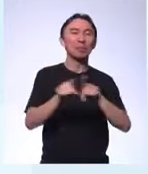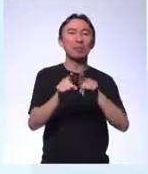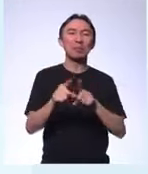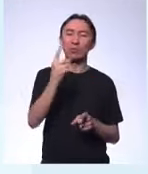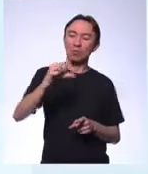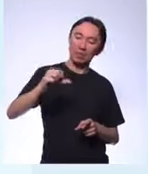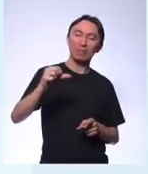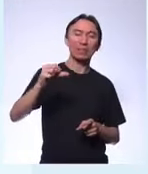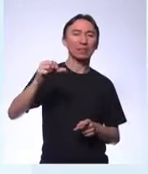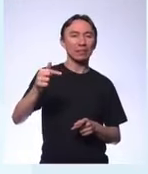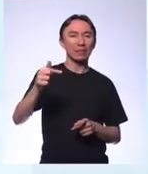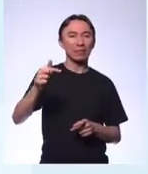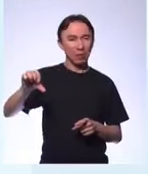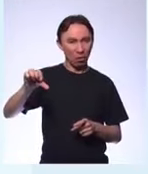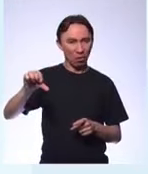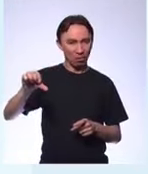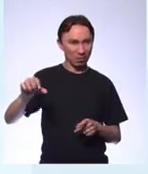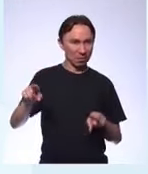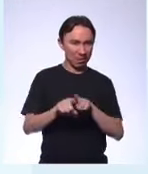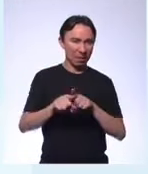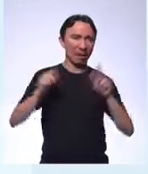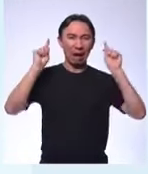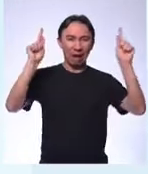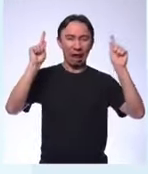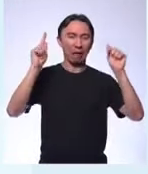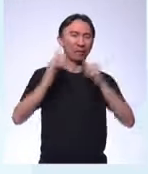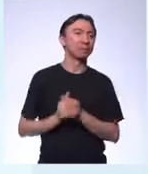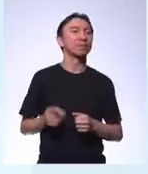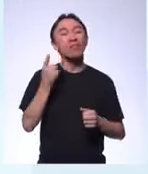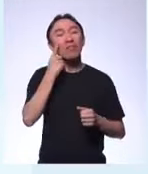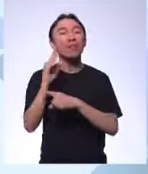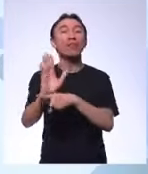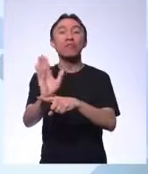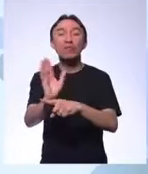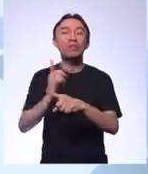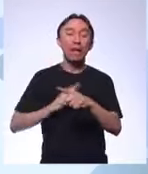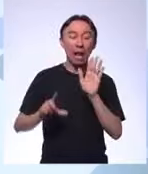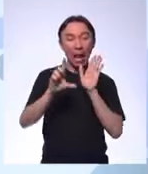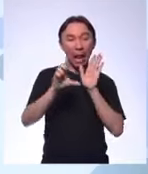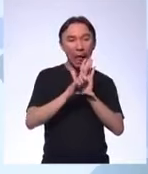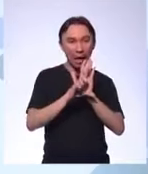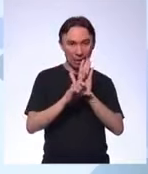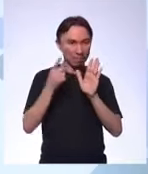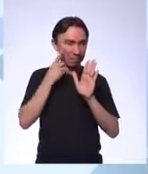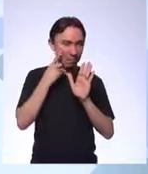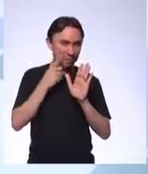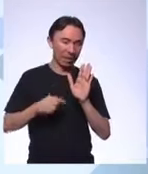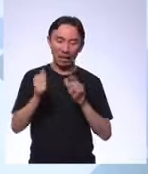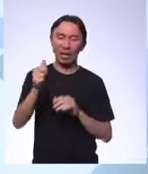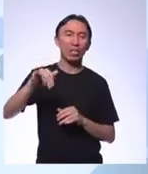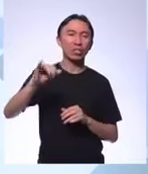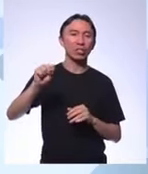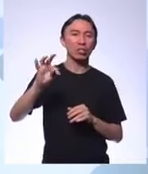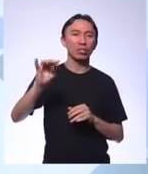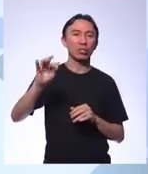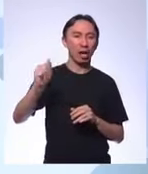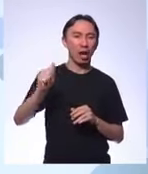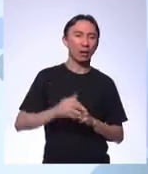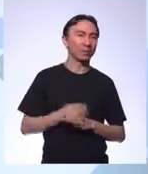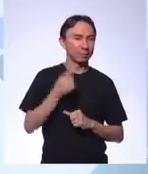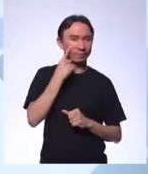79. Vamos assistir um vídeo rapidinho aí sobre a lei da anistia, e vai ter um exercício para vocês referente ao vídeo depois. Vamos